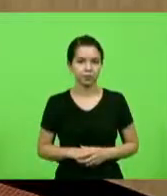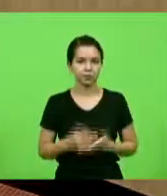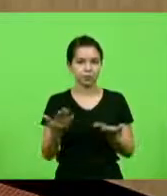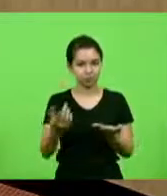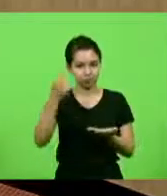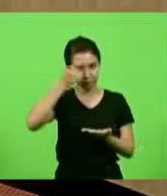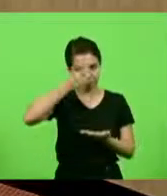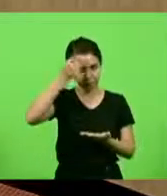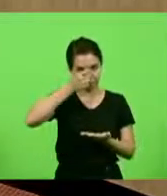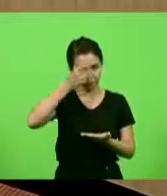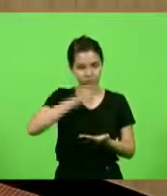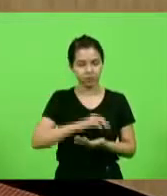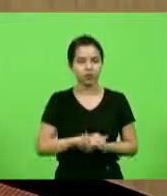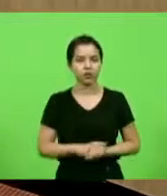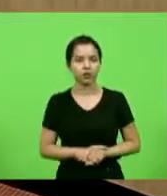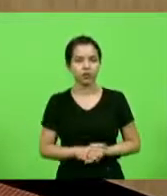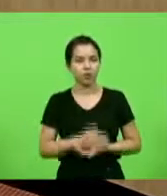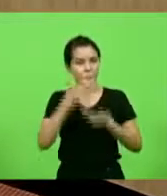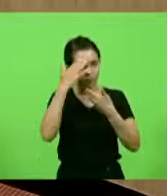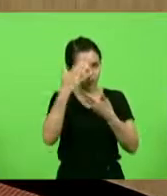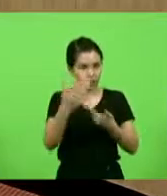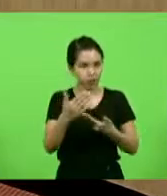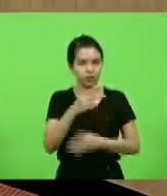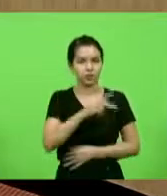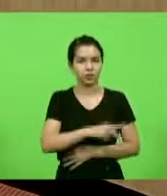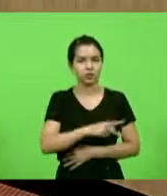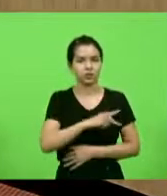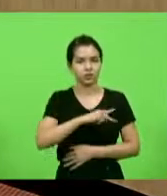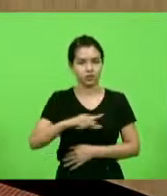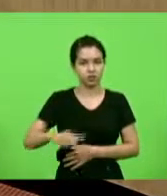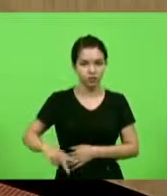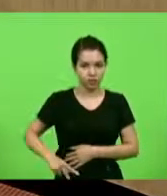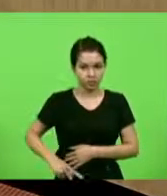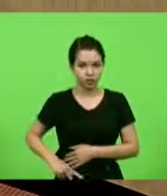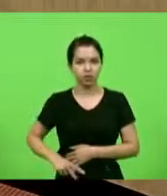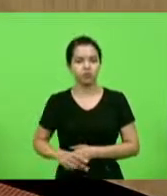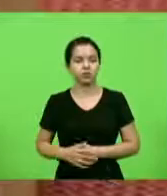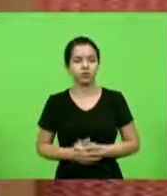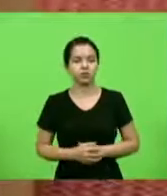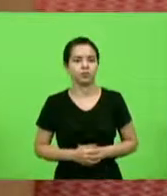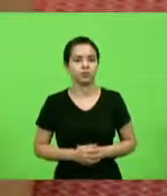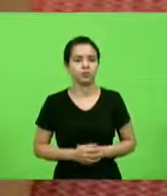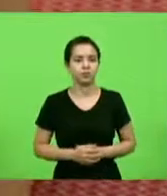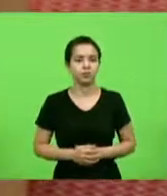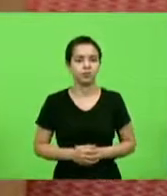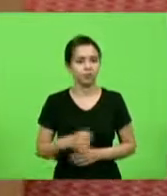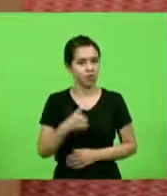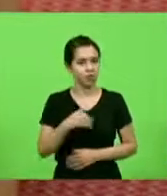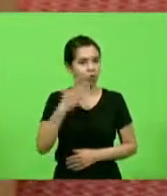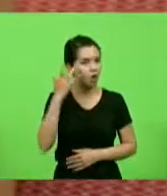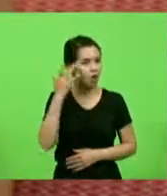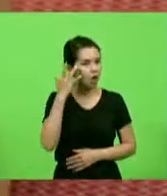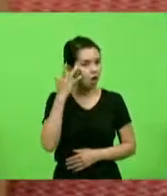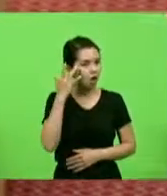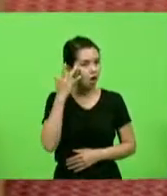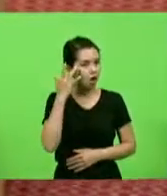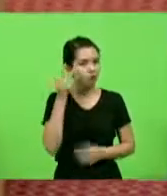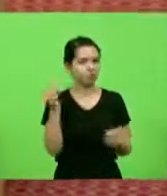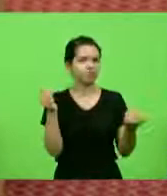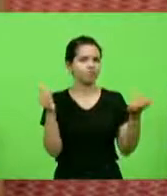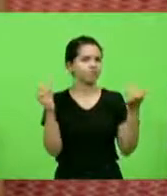Obrigado, senhor presidente, senhores colegas. Eu acho terrível